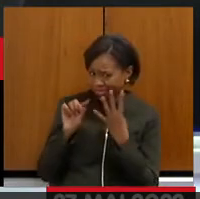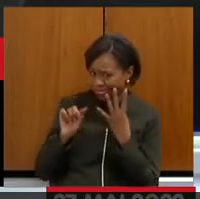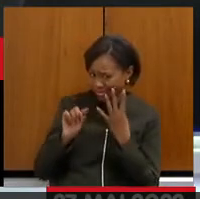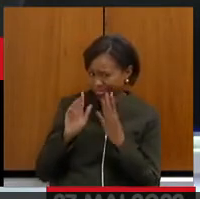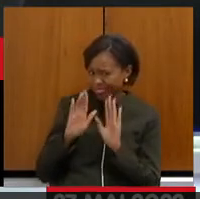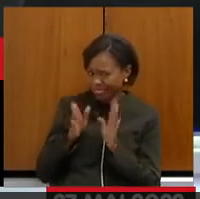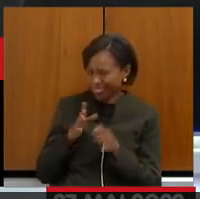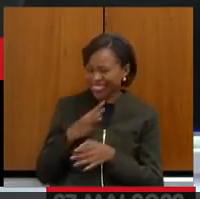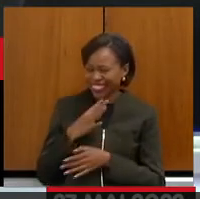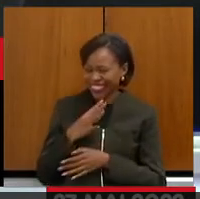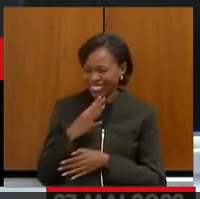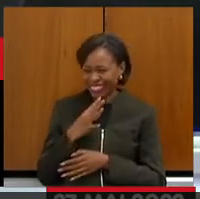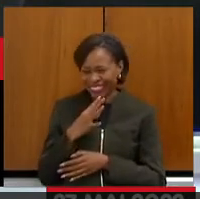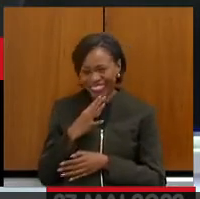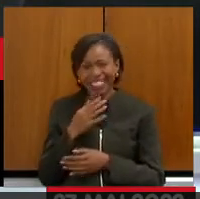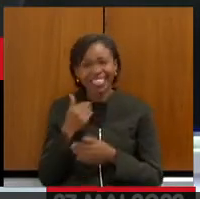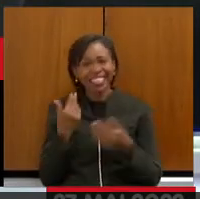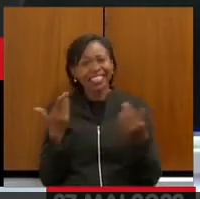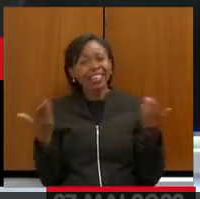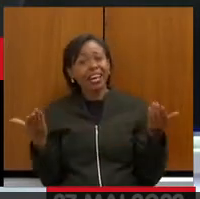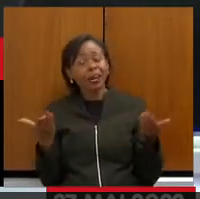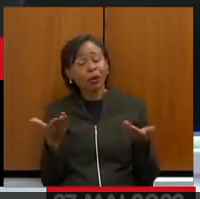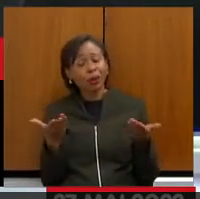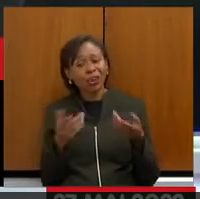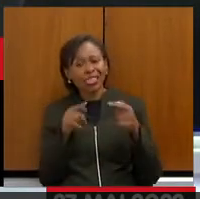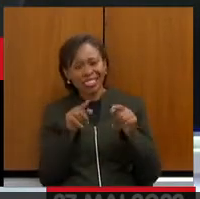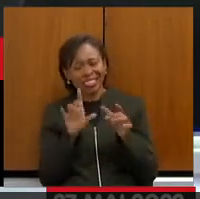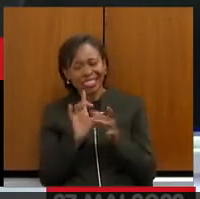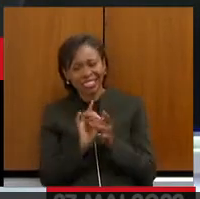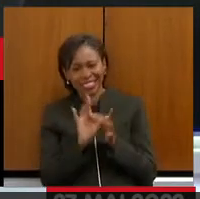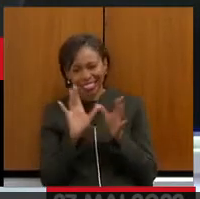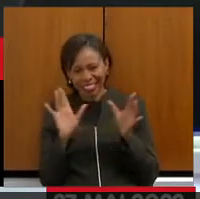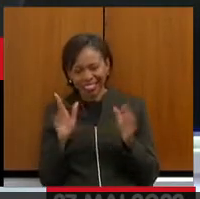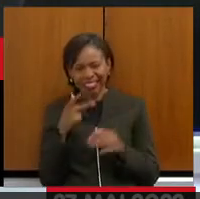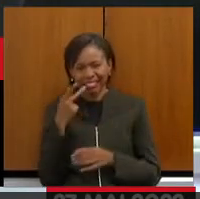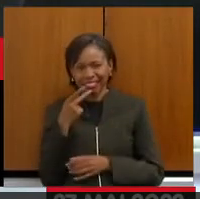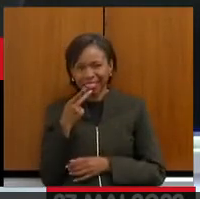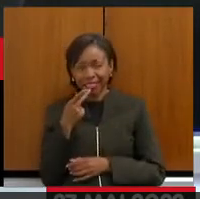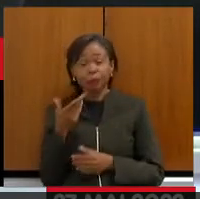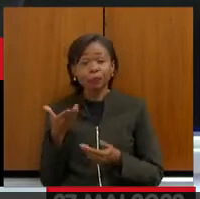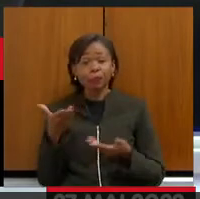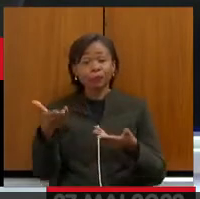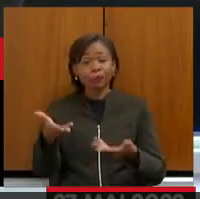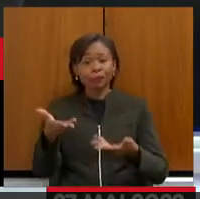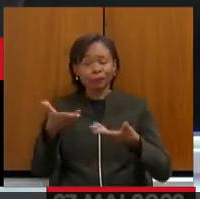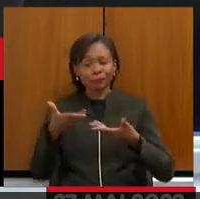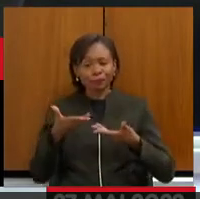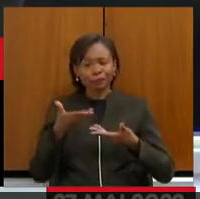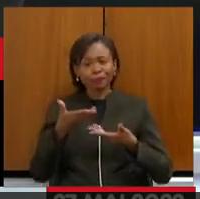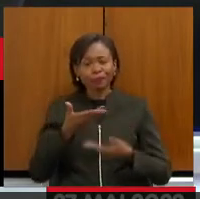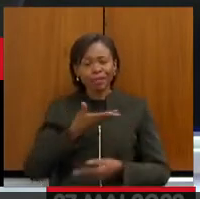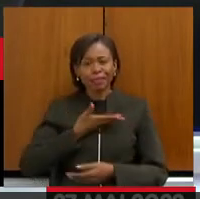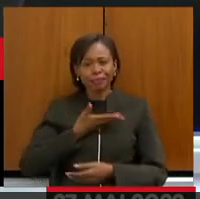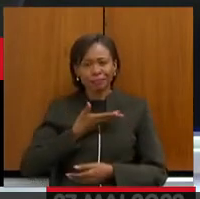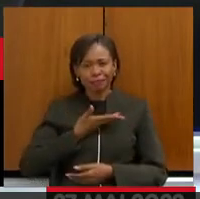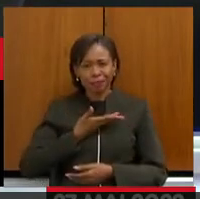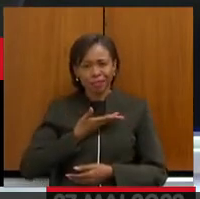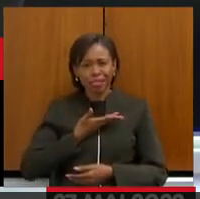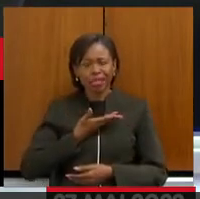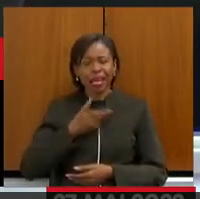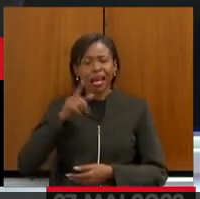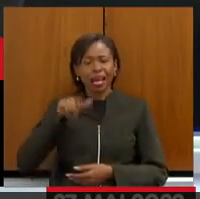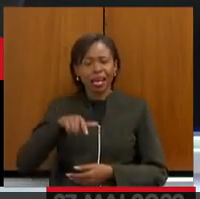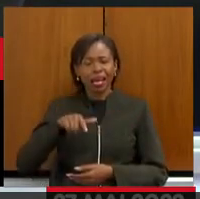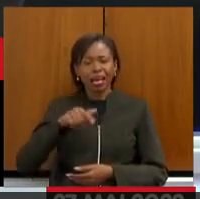então fica aqui ó tem a vontade para poder falar e agora eu vou convidar a gente por querida amiga ela quer e